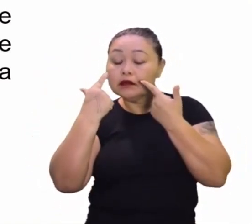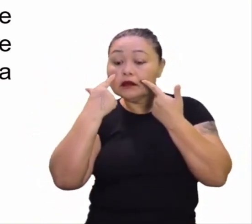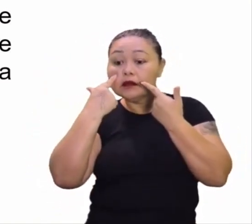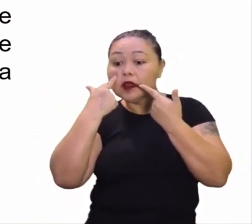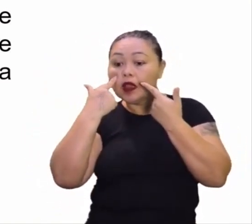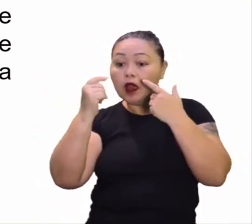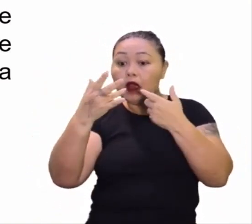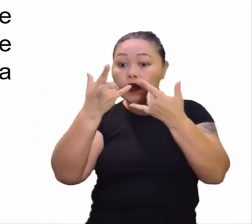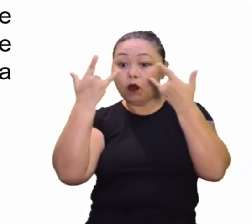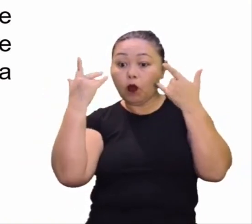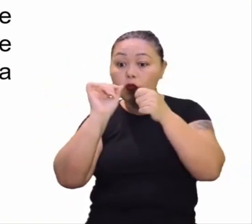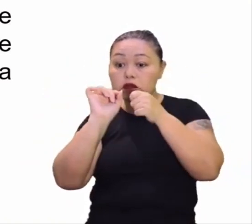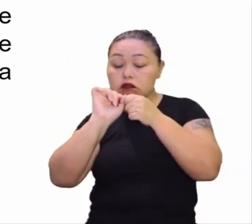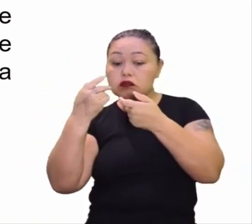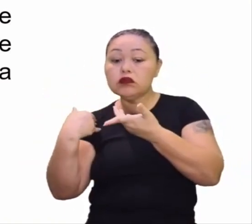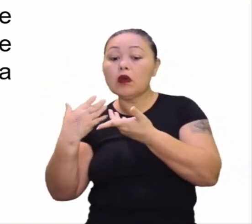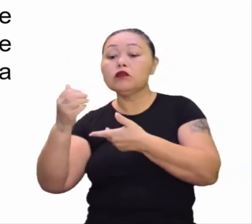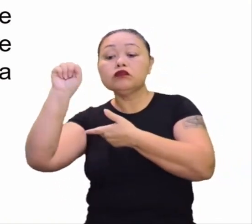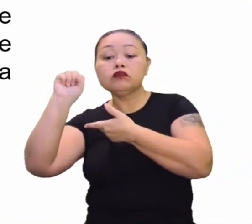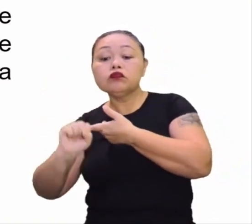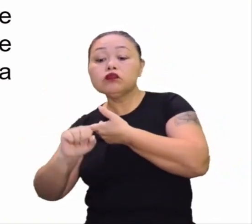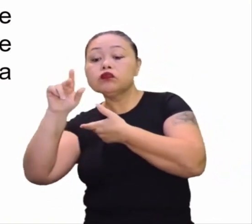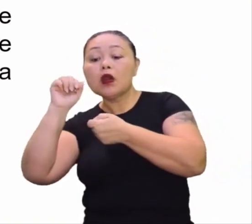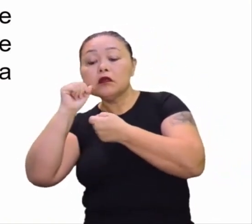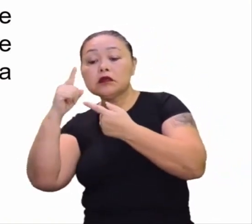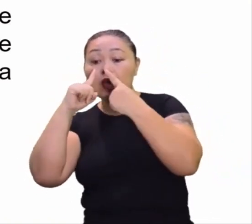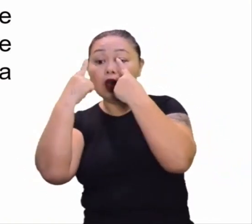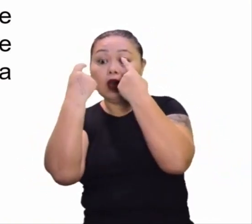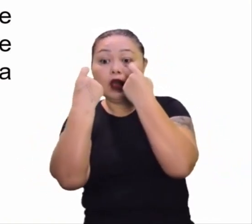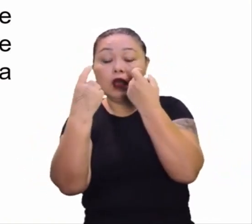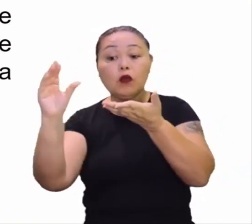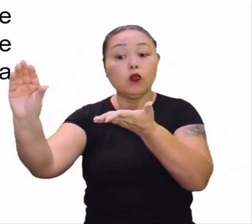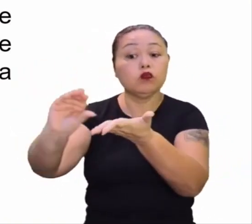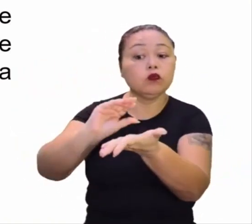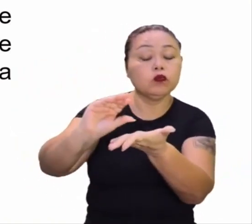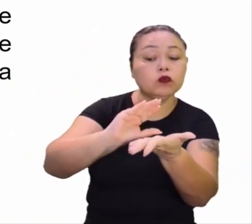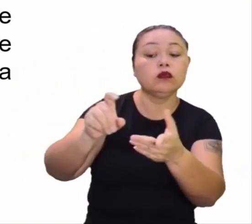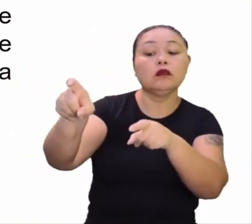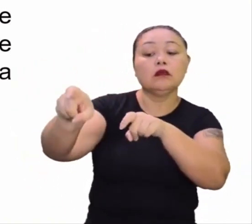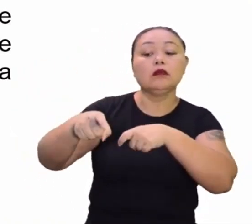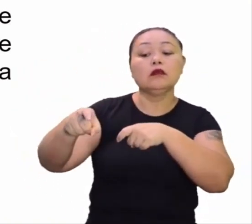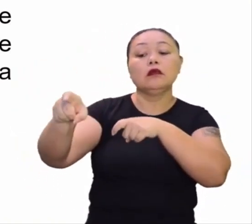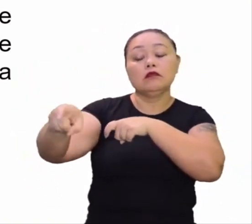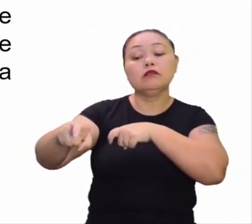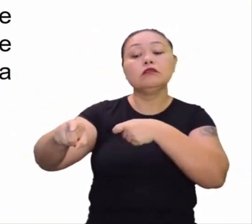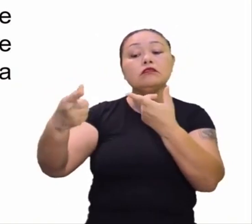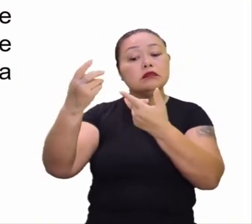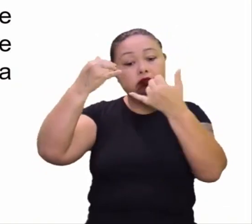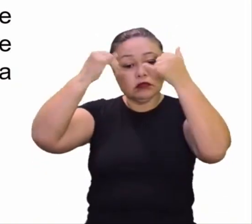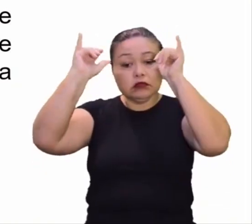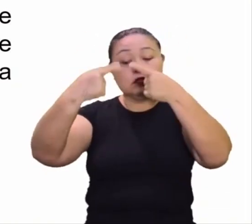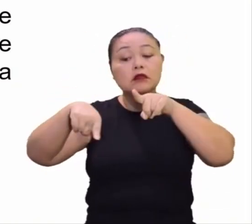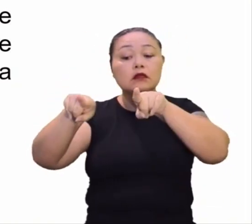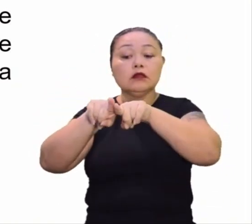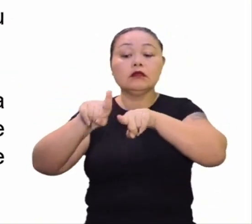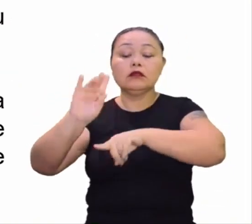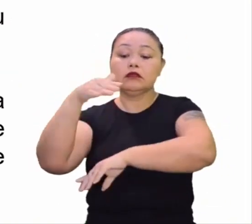atraiu investidores do Sul e do Sudeste interessados em investir na agropecuária e na atividade